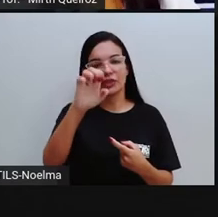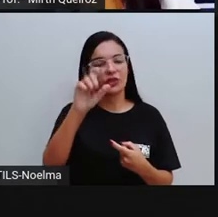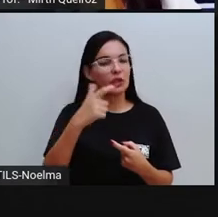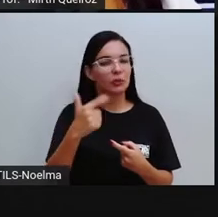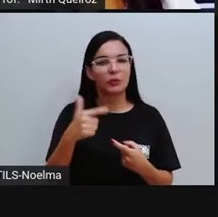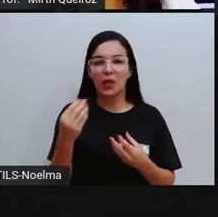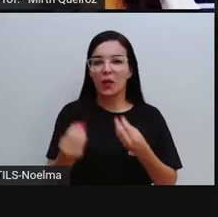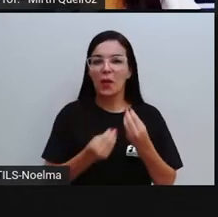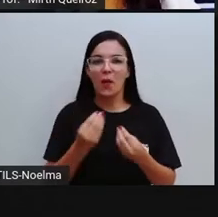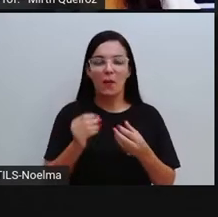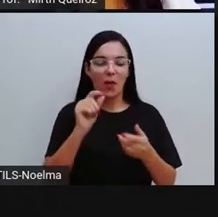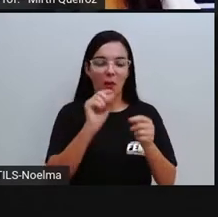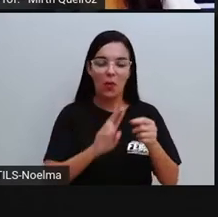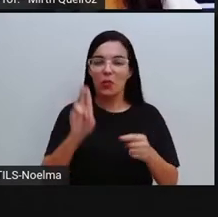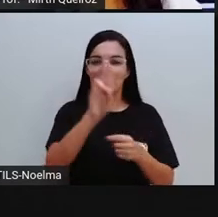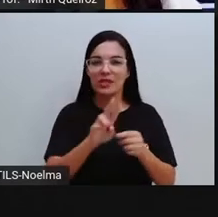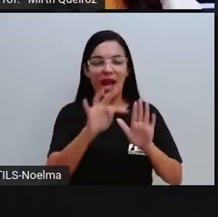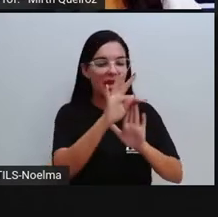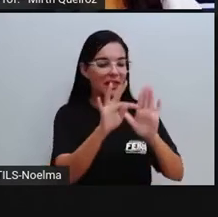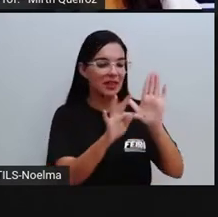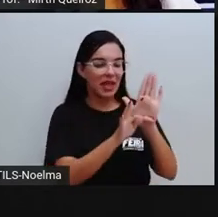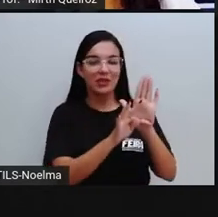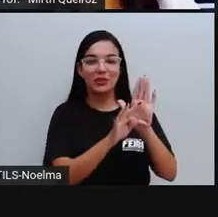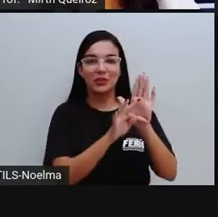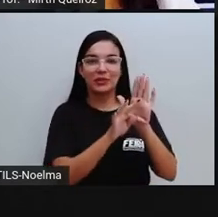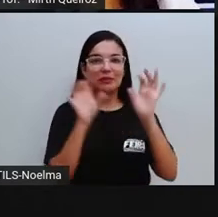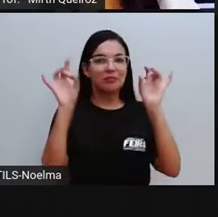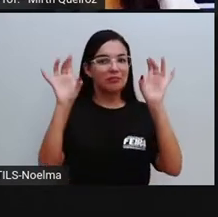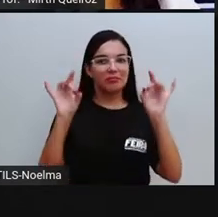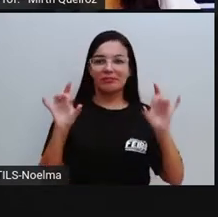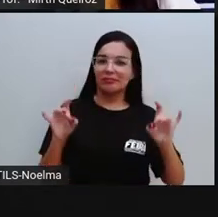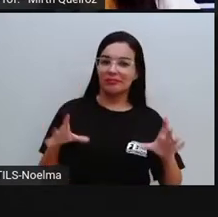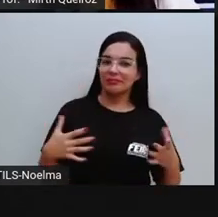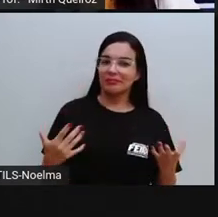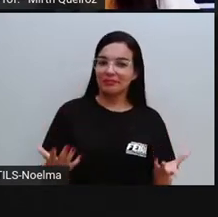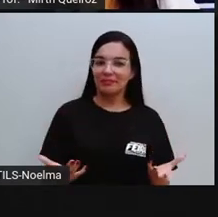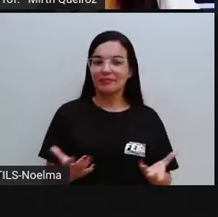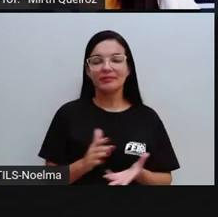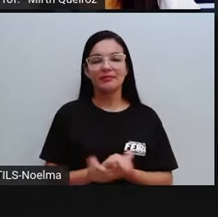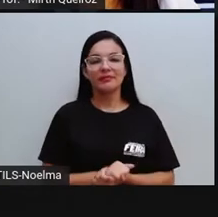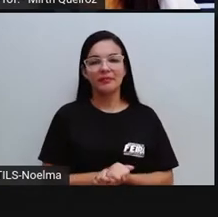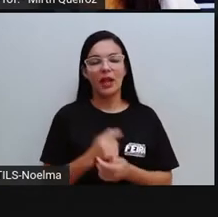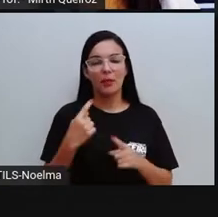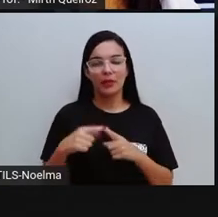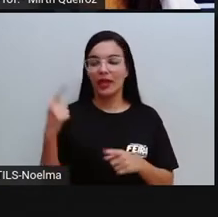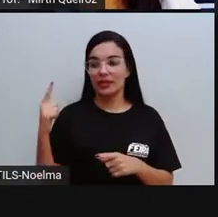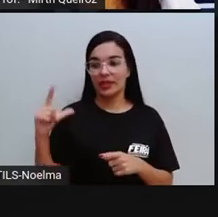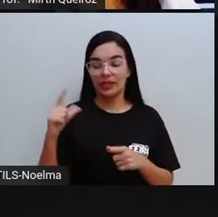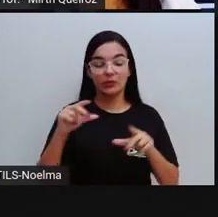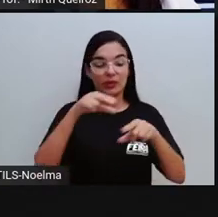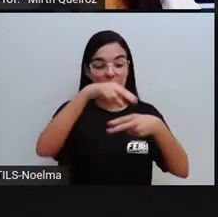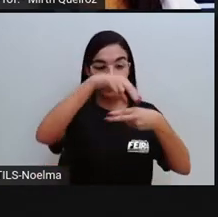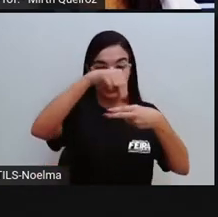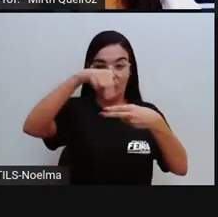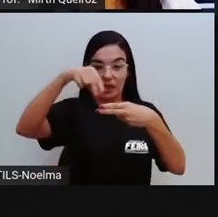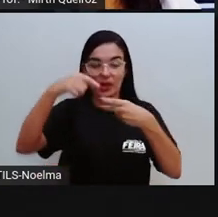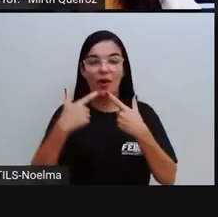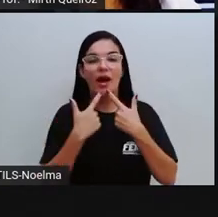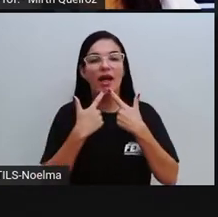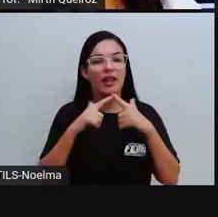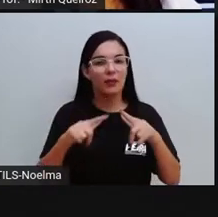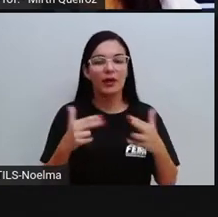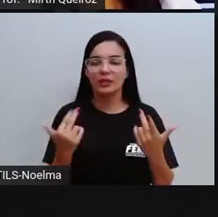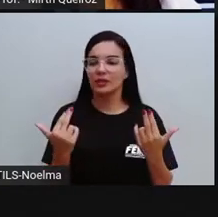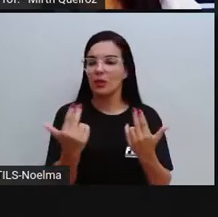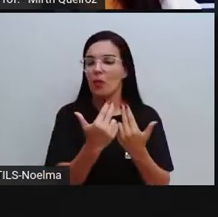região Nordeste, né, que vai estar presente nesse tipo de texto, que é a literatura de cordel. Então, a linguagem ela vai ser mais